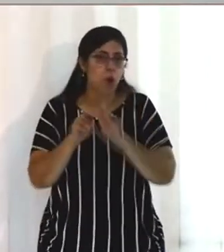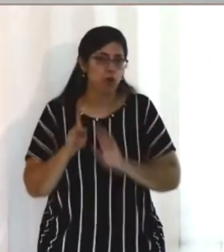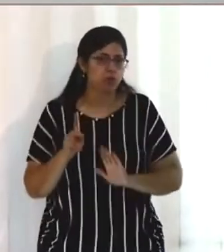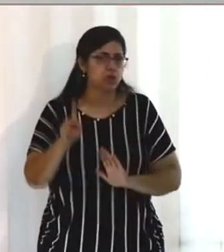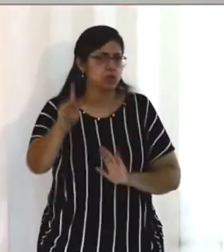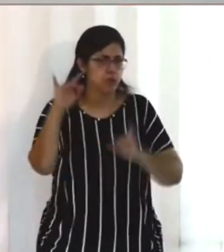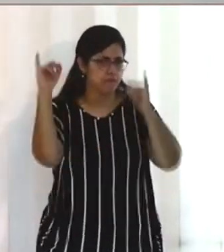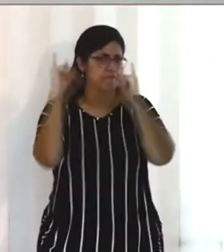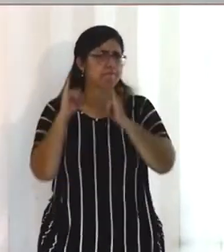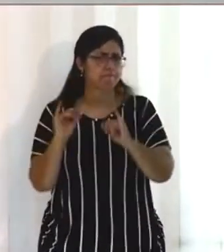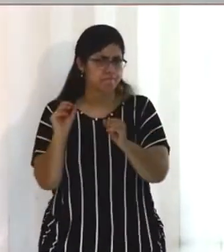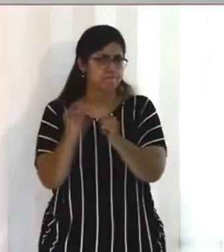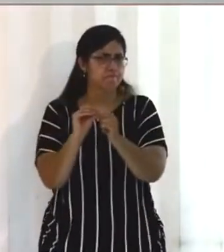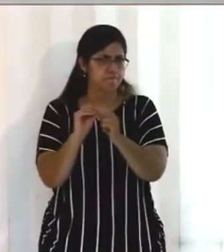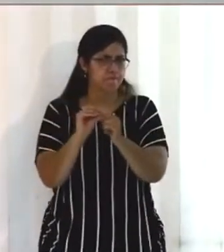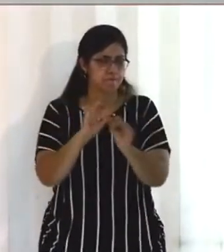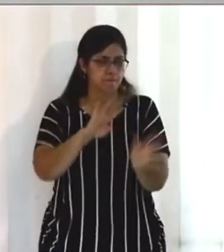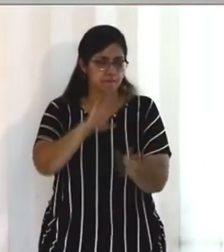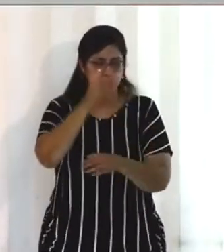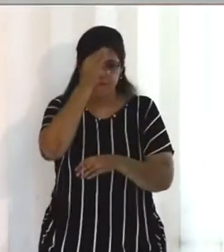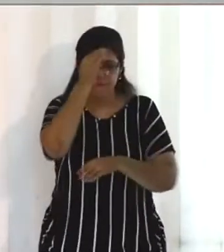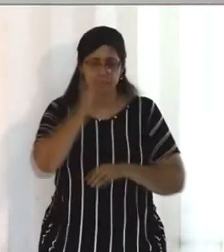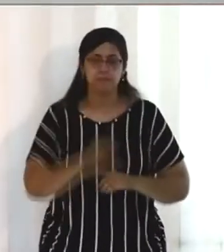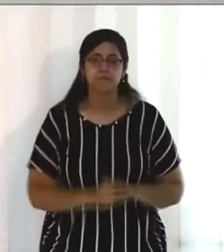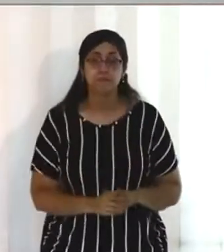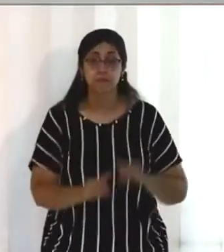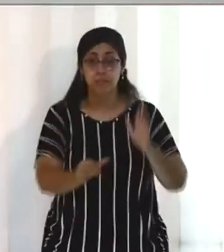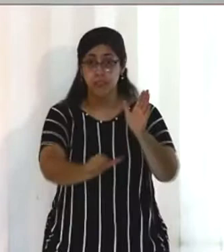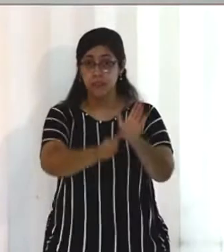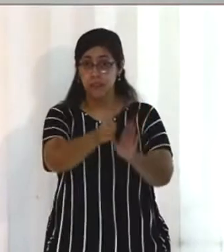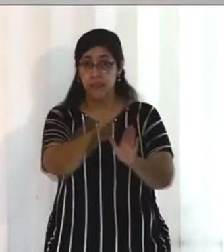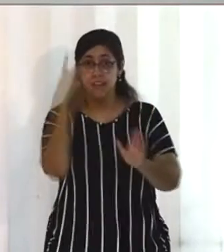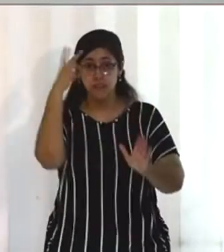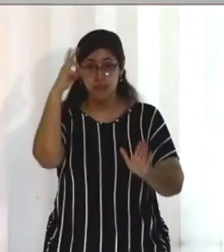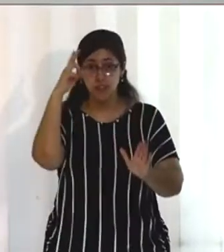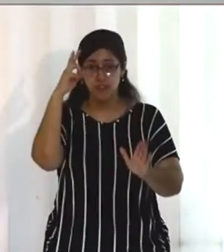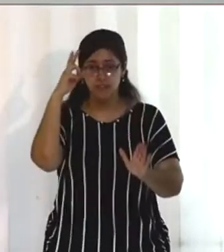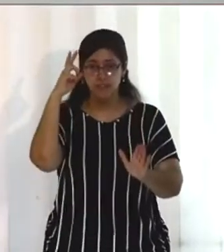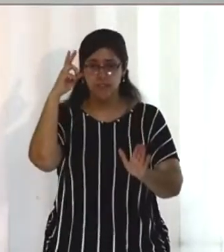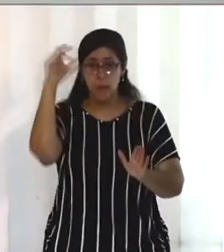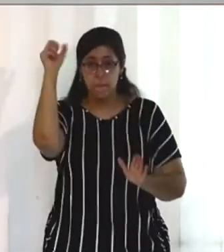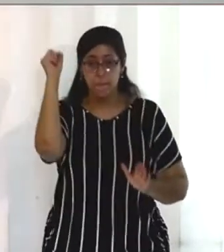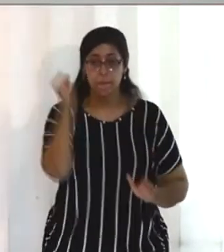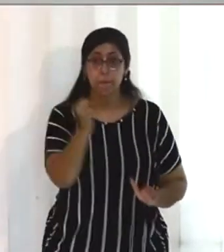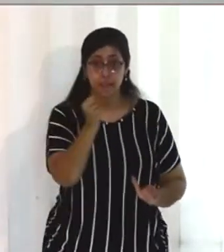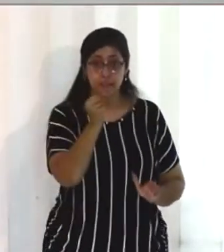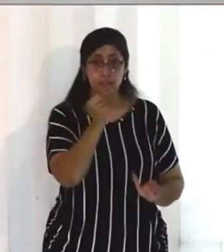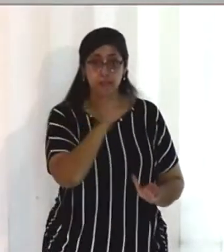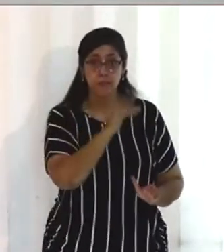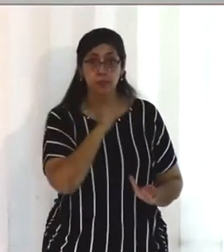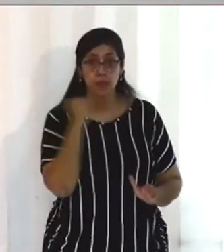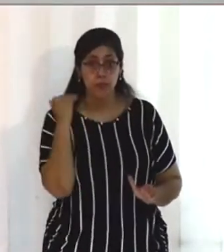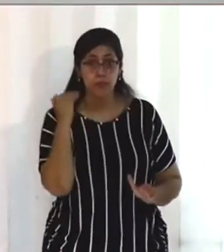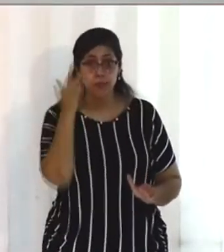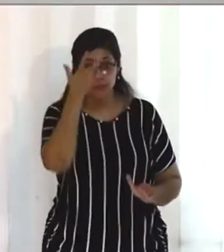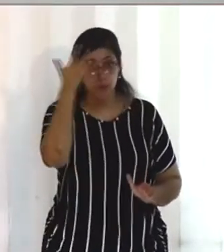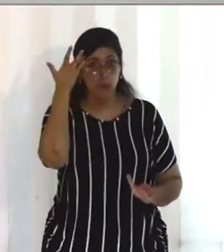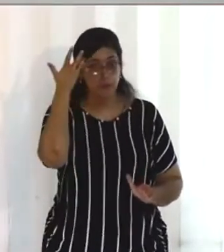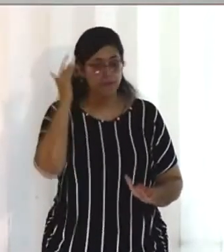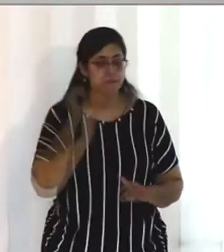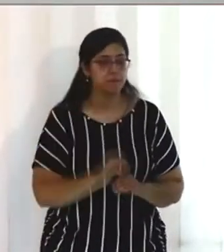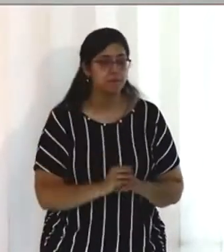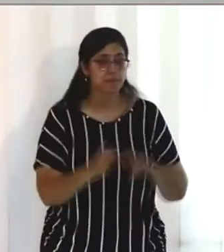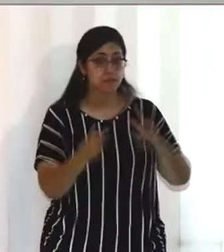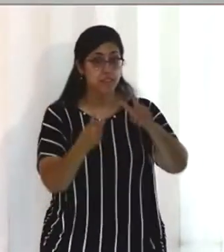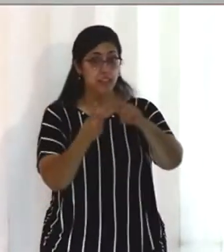deuses. Então, o primeiro pano de fundo é um assassinato. Segundo pano de fundo é a